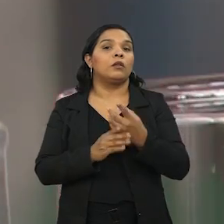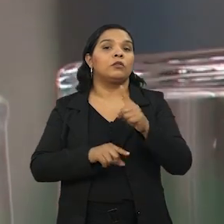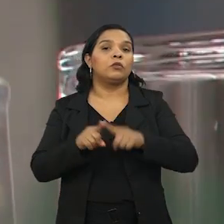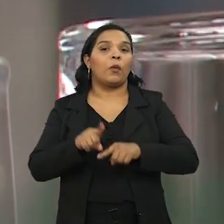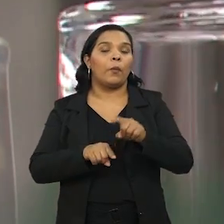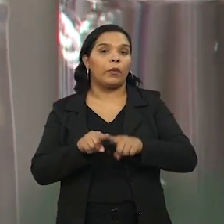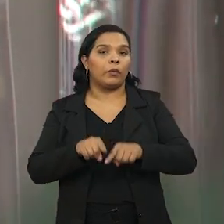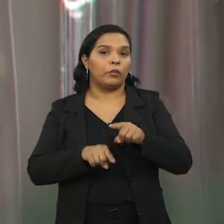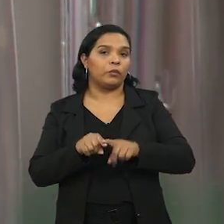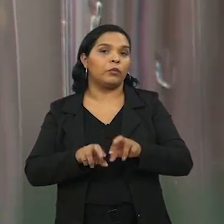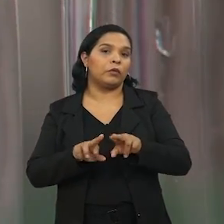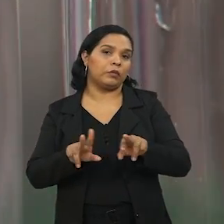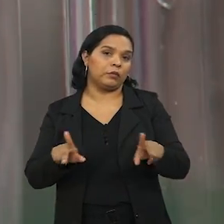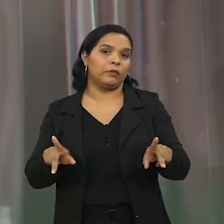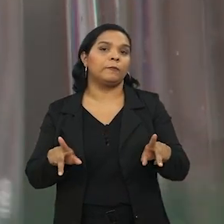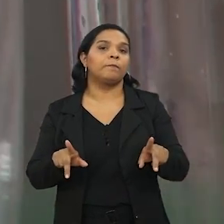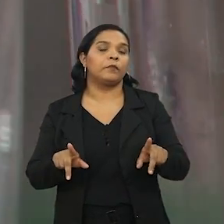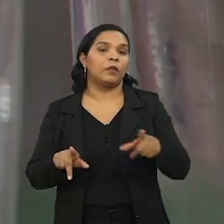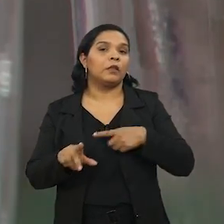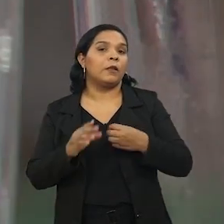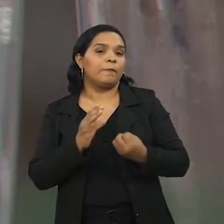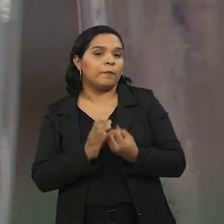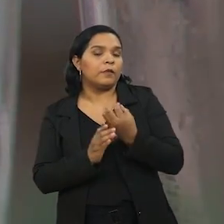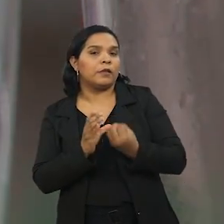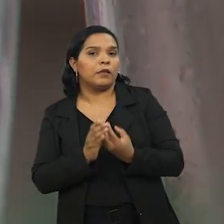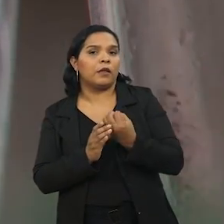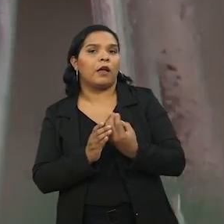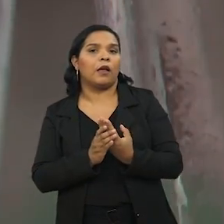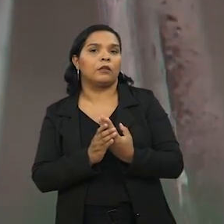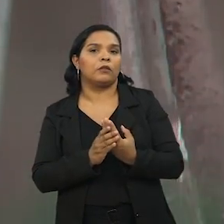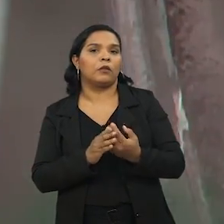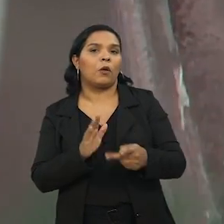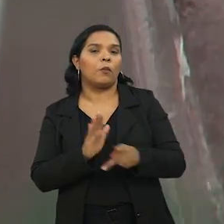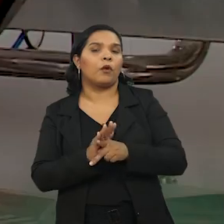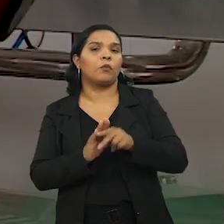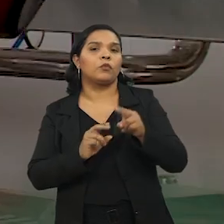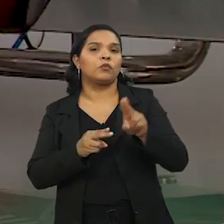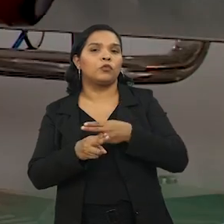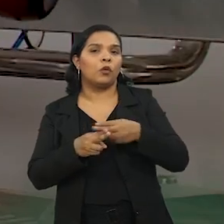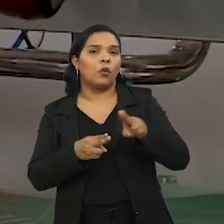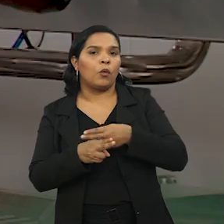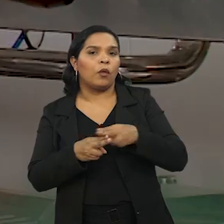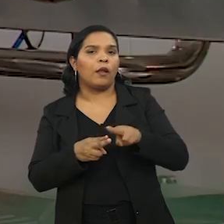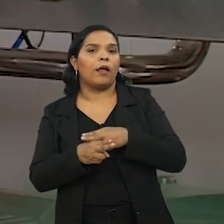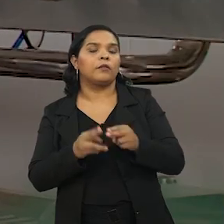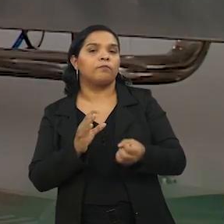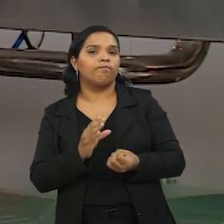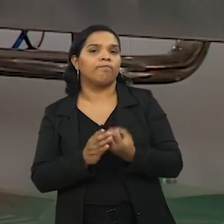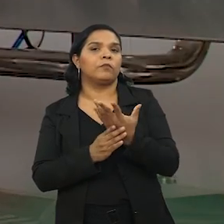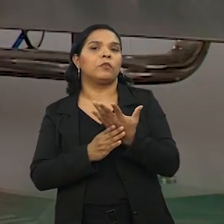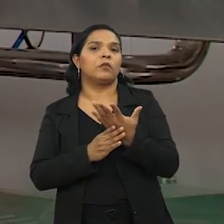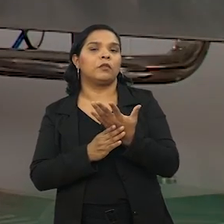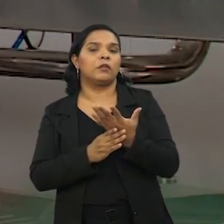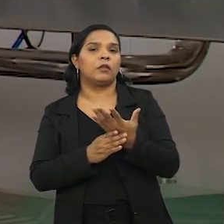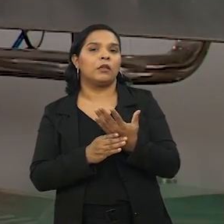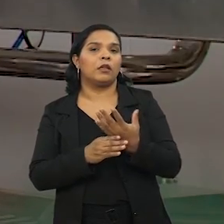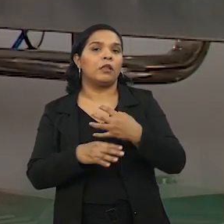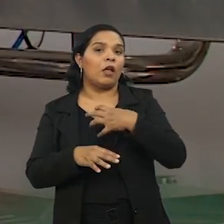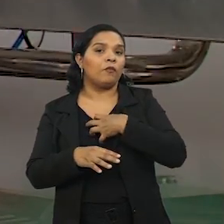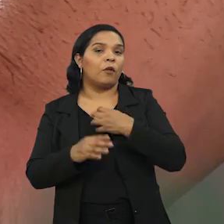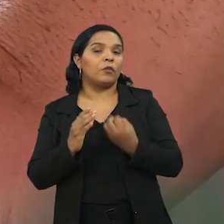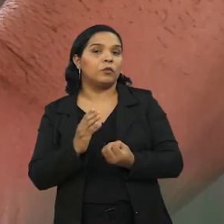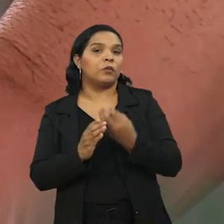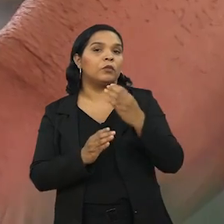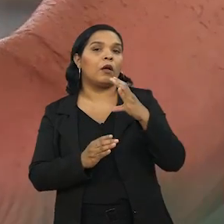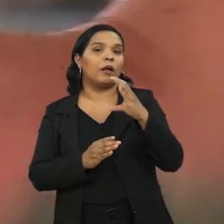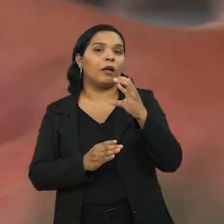origem de um produto desses aqui que a gente tem produzido, como a gente tem nosso próprio chocolate de origem. Por conta da forma de